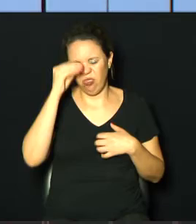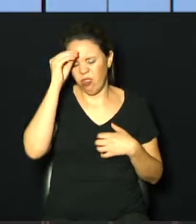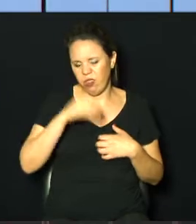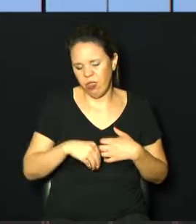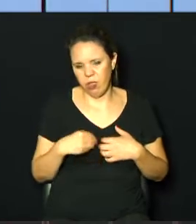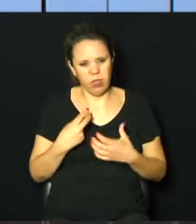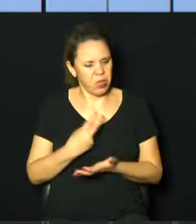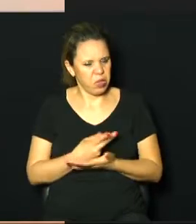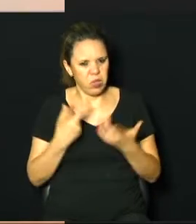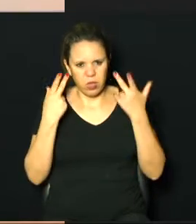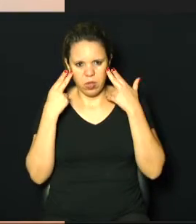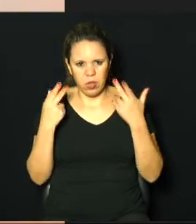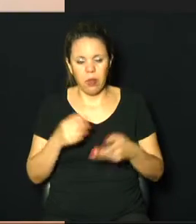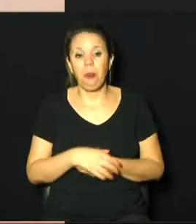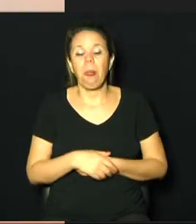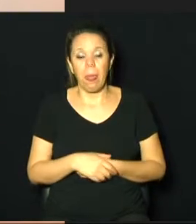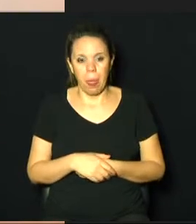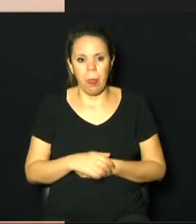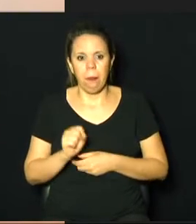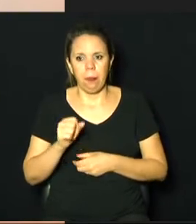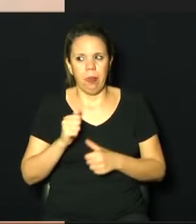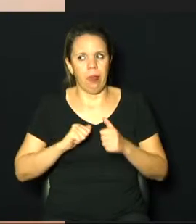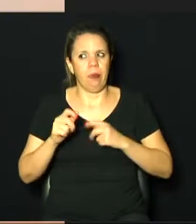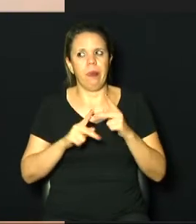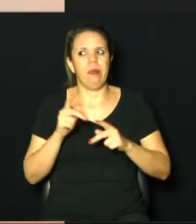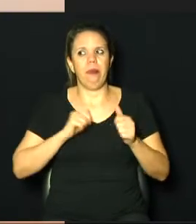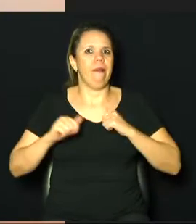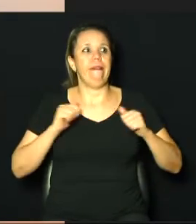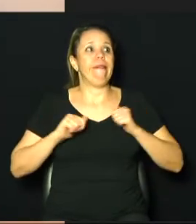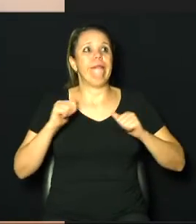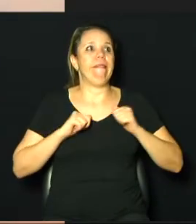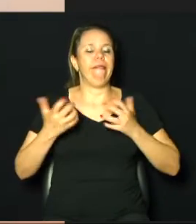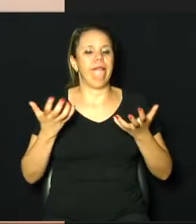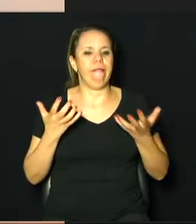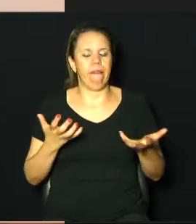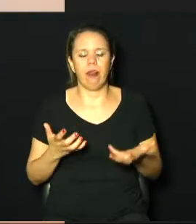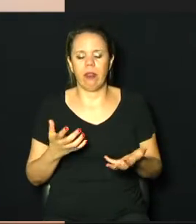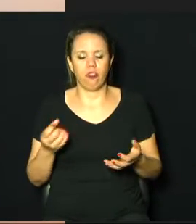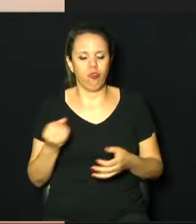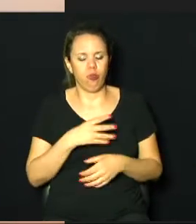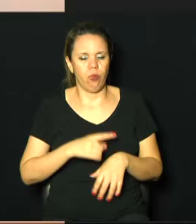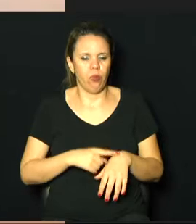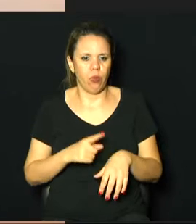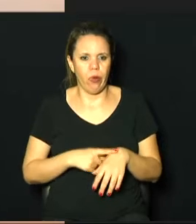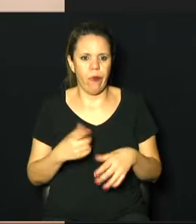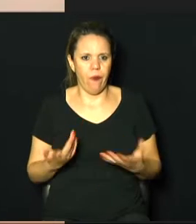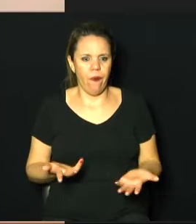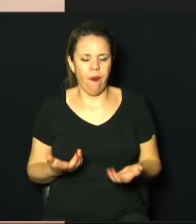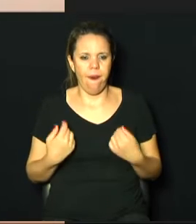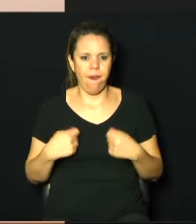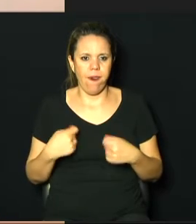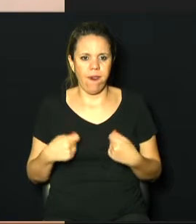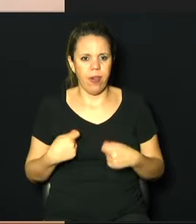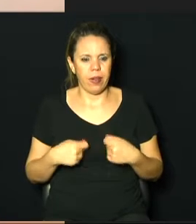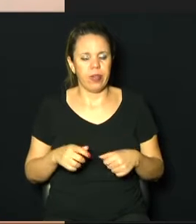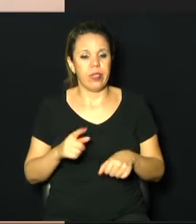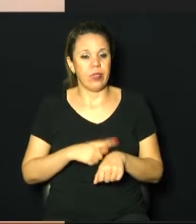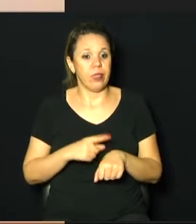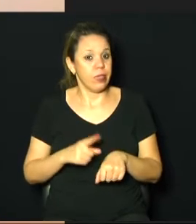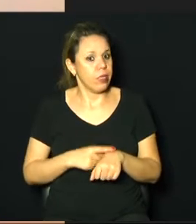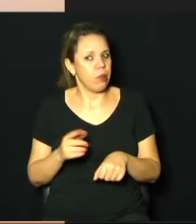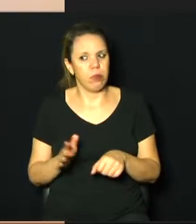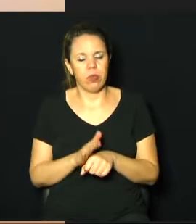acontece mesmo? É normal? é euforia, né? É euforia daquilo porque era um momento novo e a necessidade de